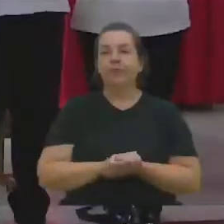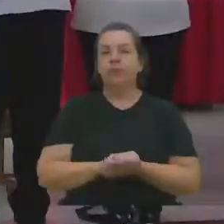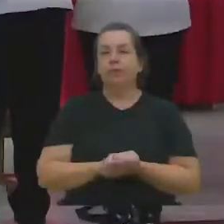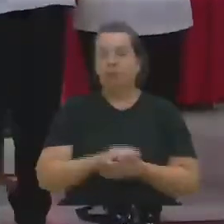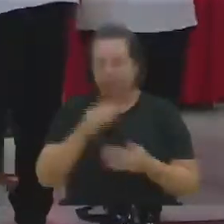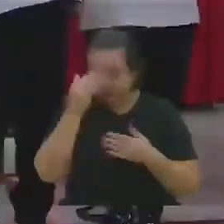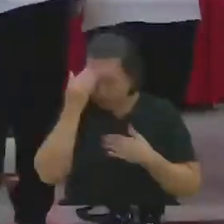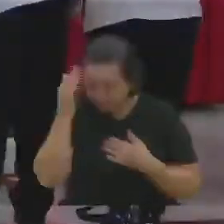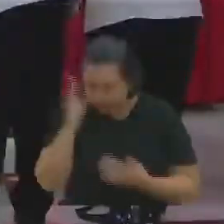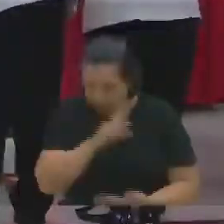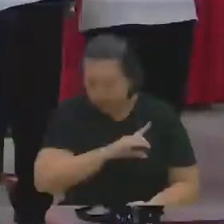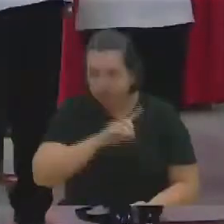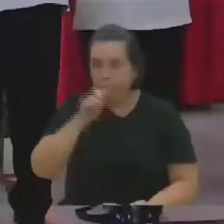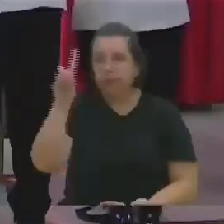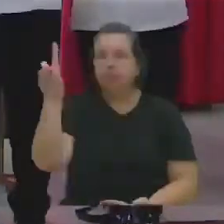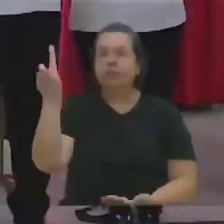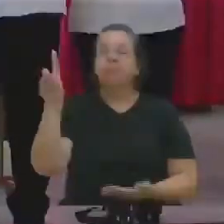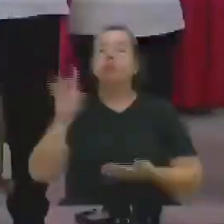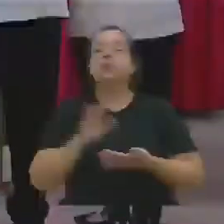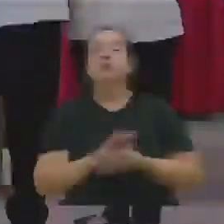temor não há.